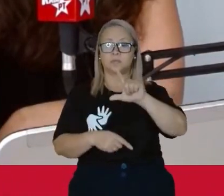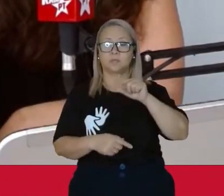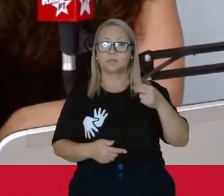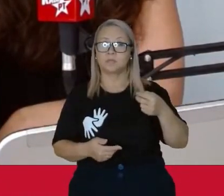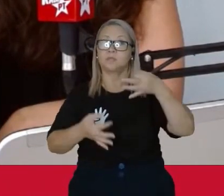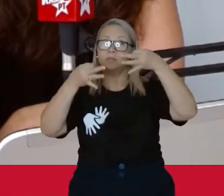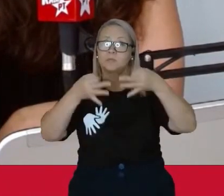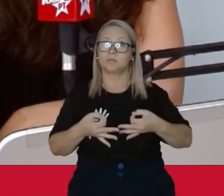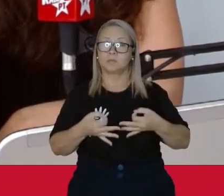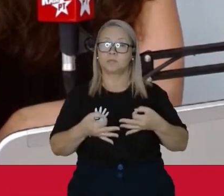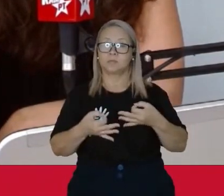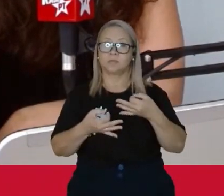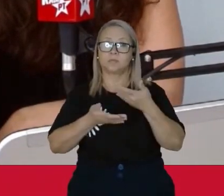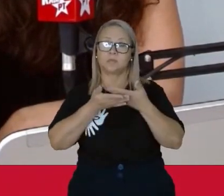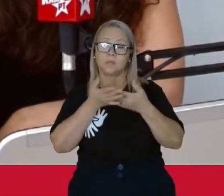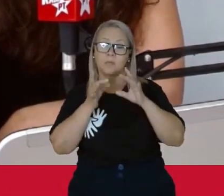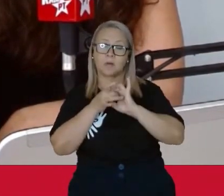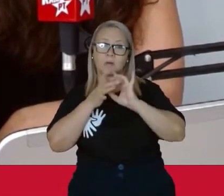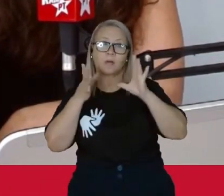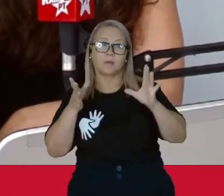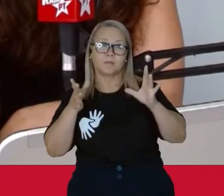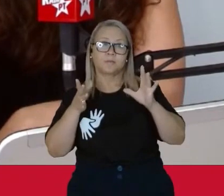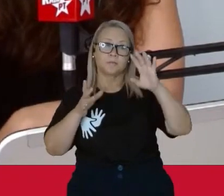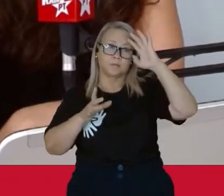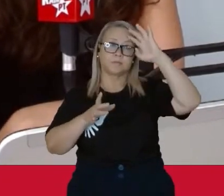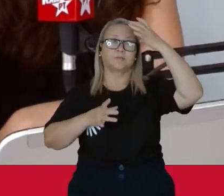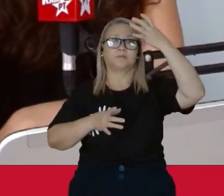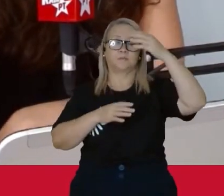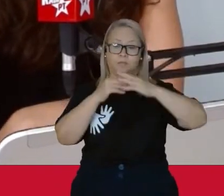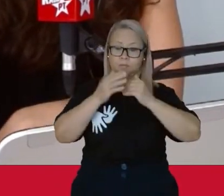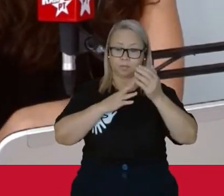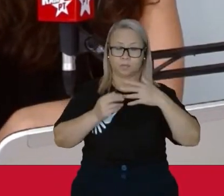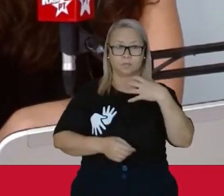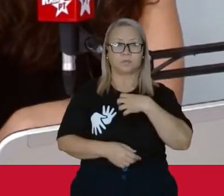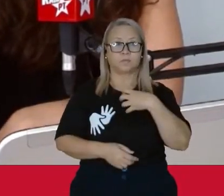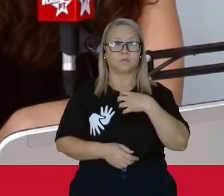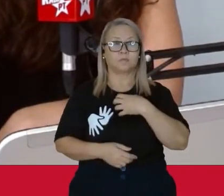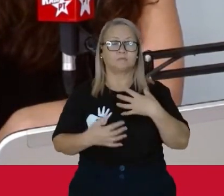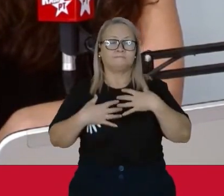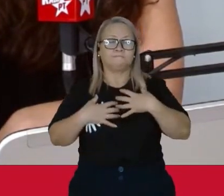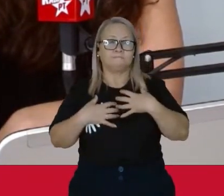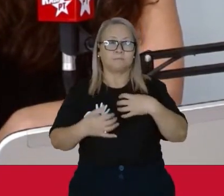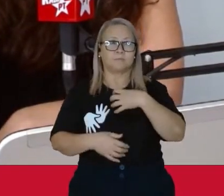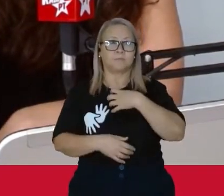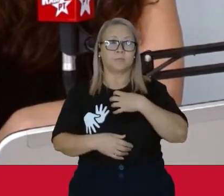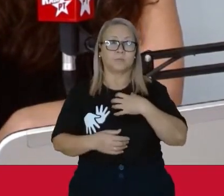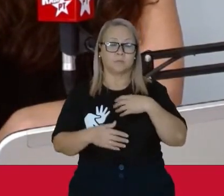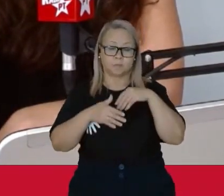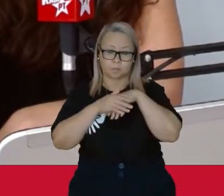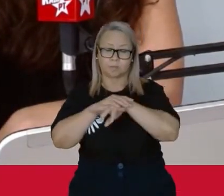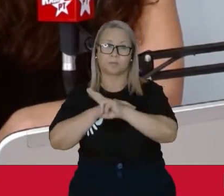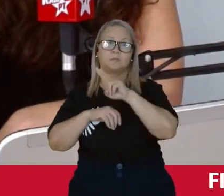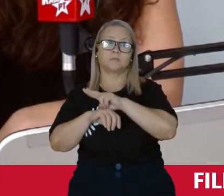acertada, porque me permite tomar decisões, me permite atuar de uma forma que eu me sinto muito mais resguardado. Se a